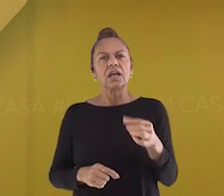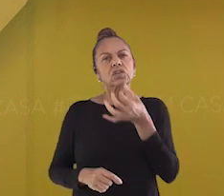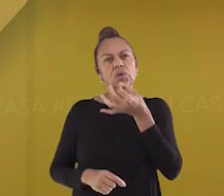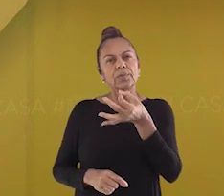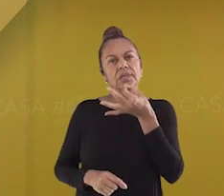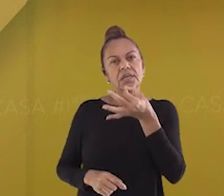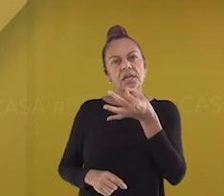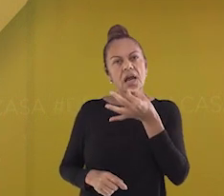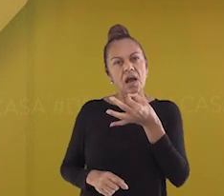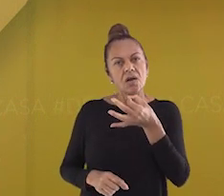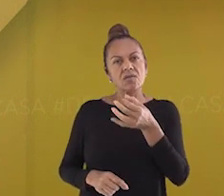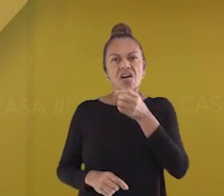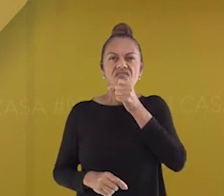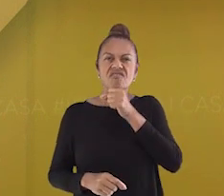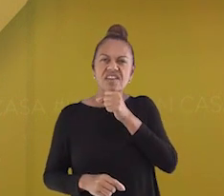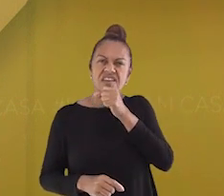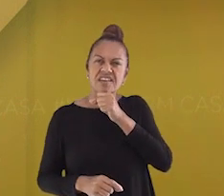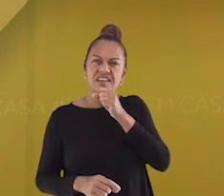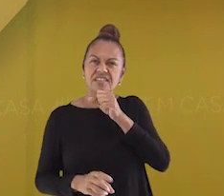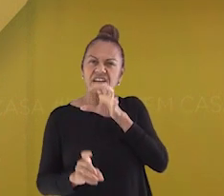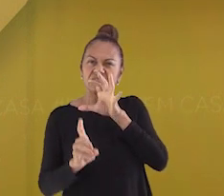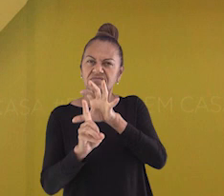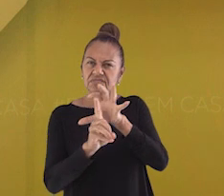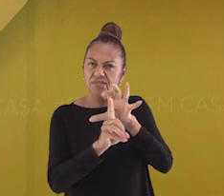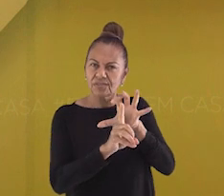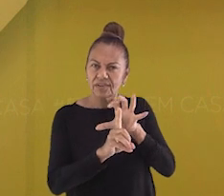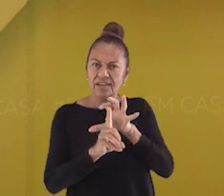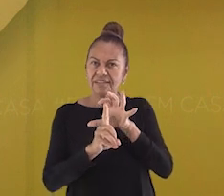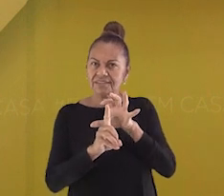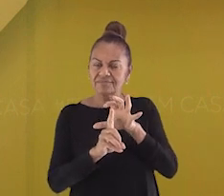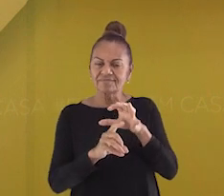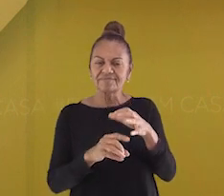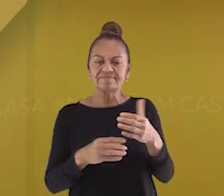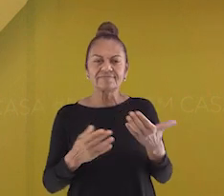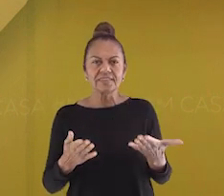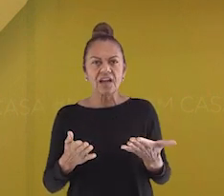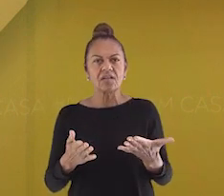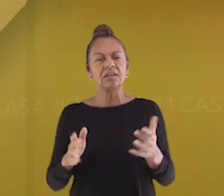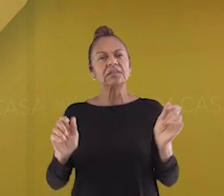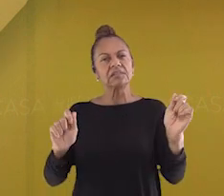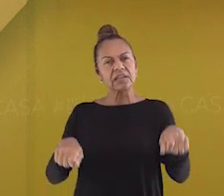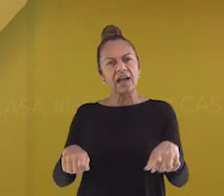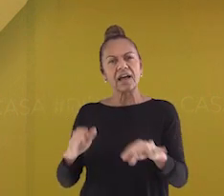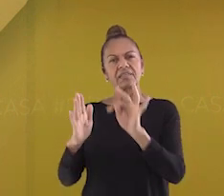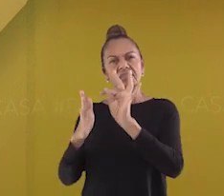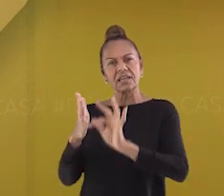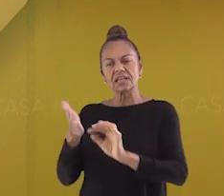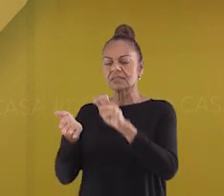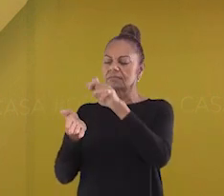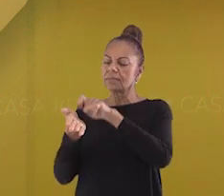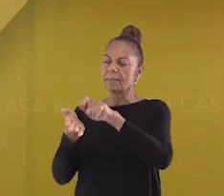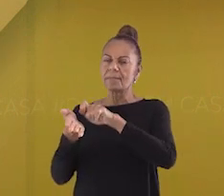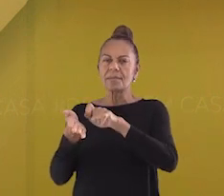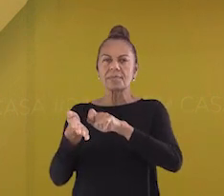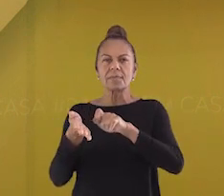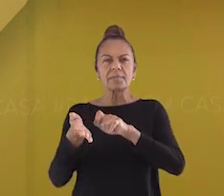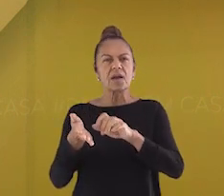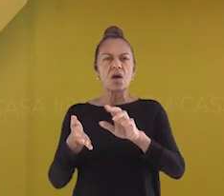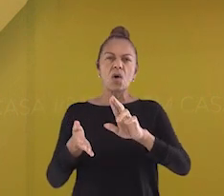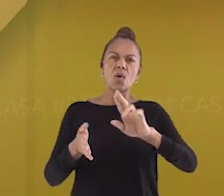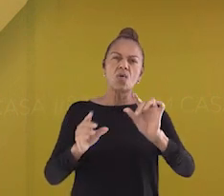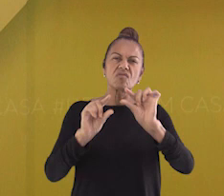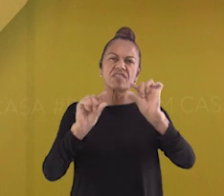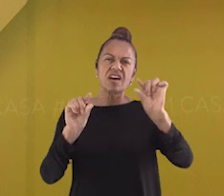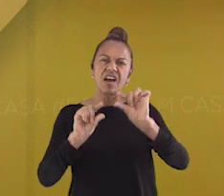envelhecimento populacional? Comente a sua resposta. Podem fazer em forma de texto ou frases